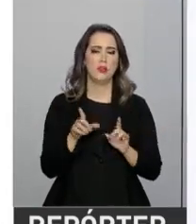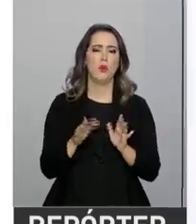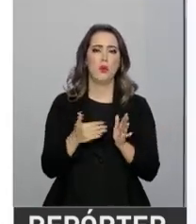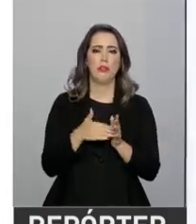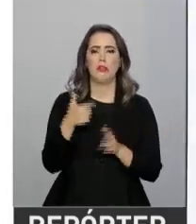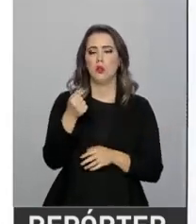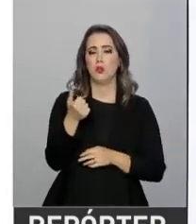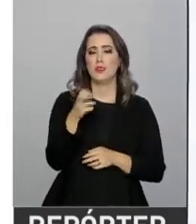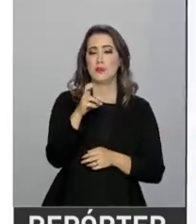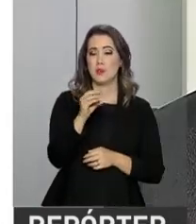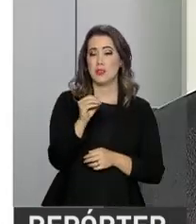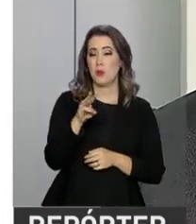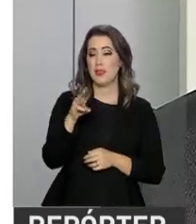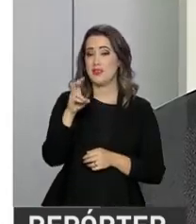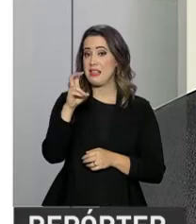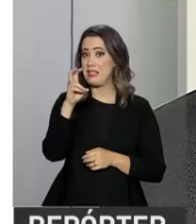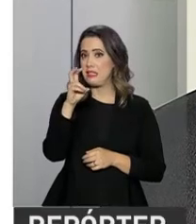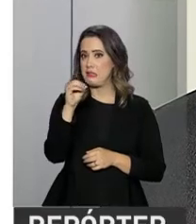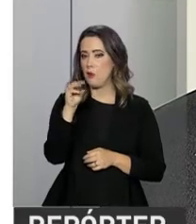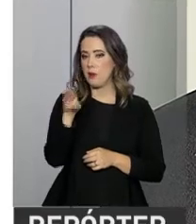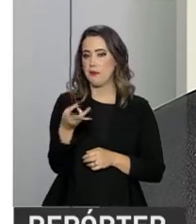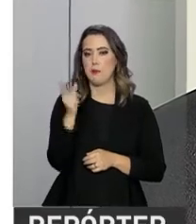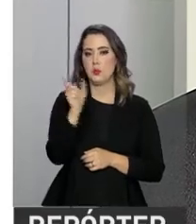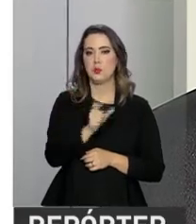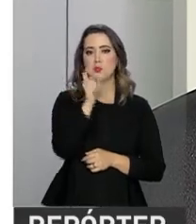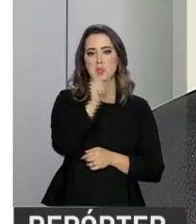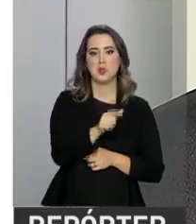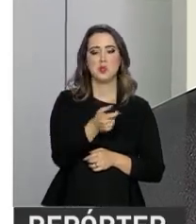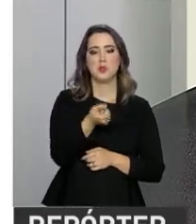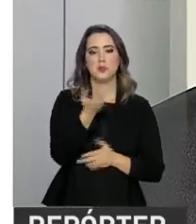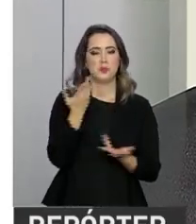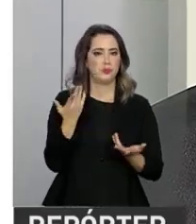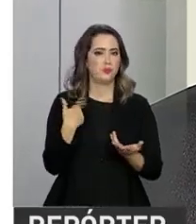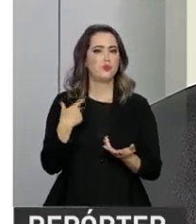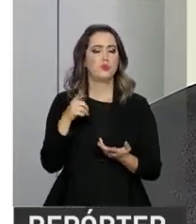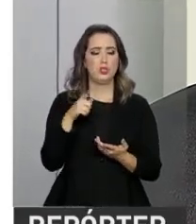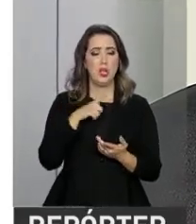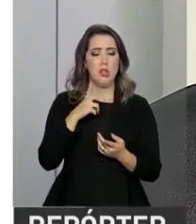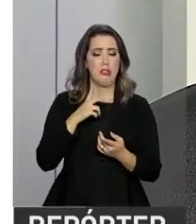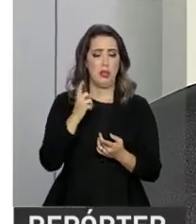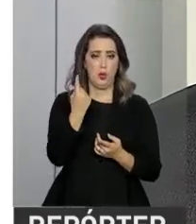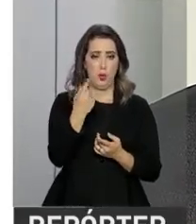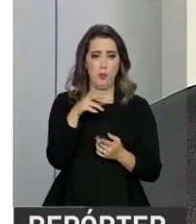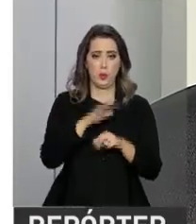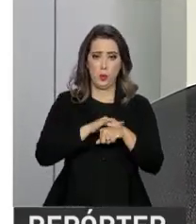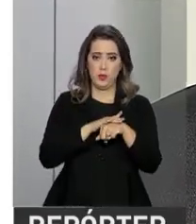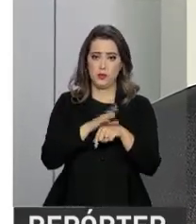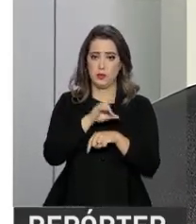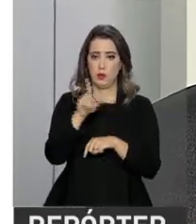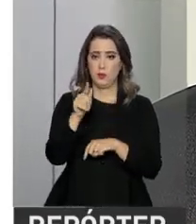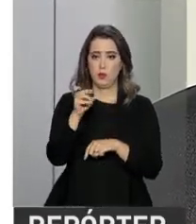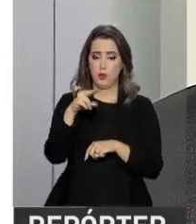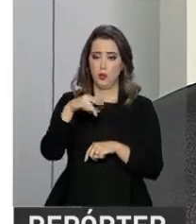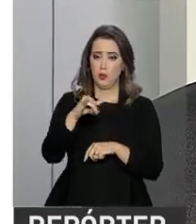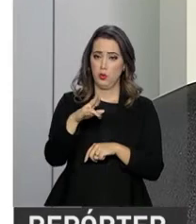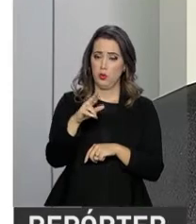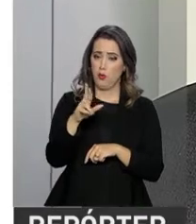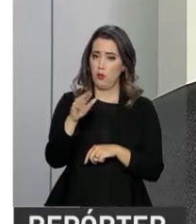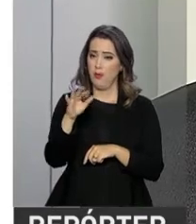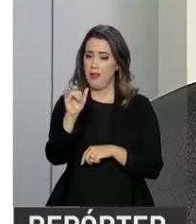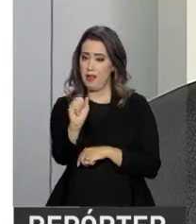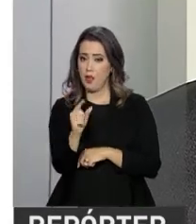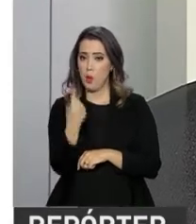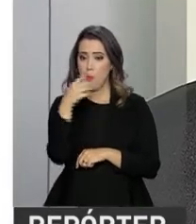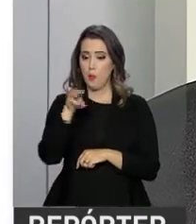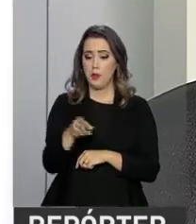50 milhões de pessoas uma doença simples secular que a gonorréia a gonorréia atingir um milhão de pessoas dia no